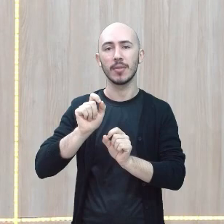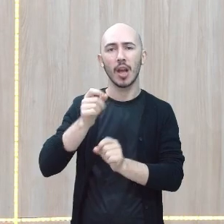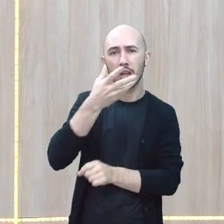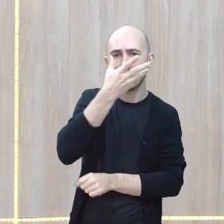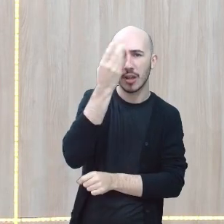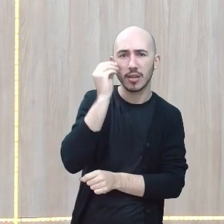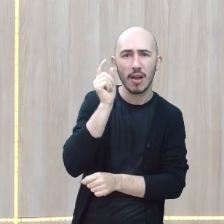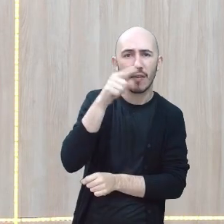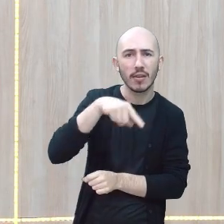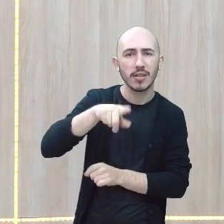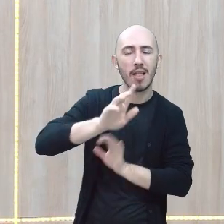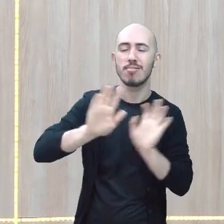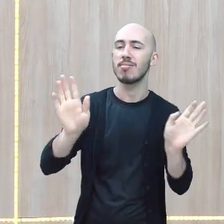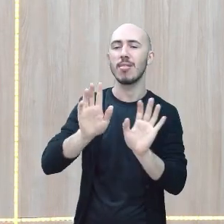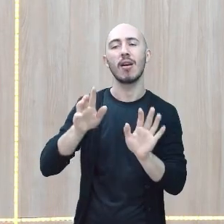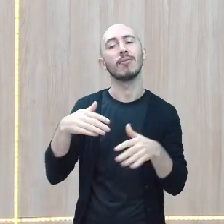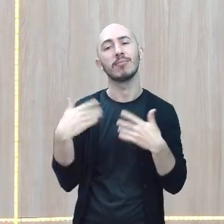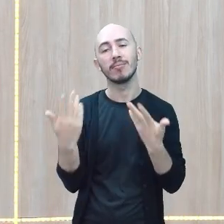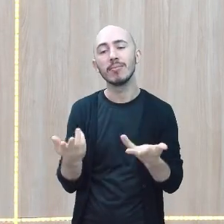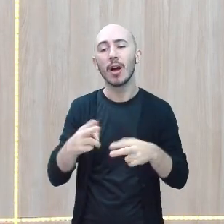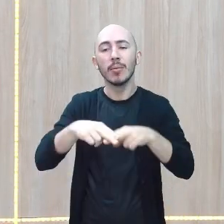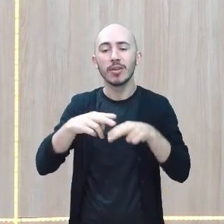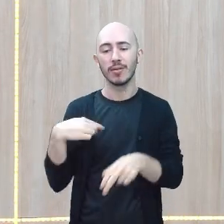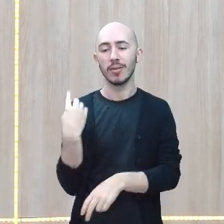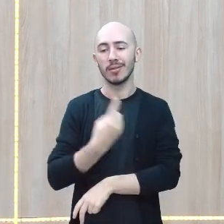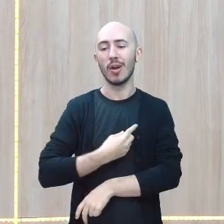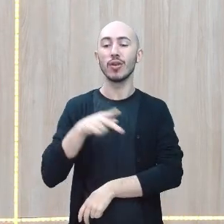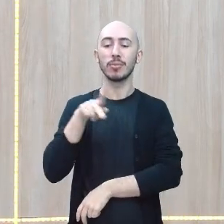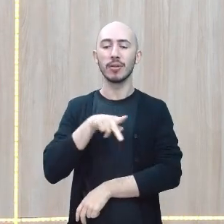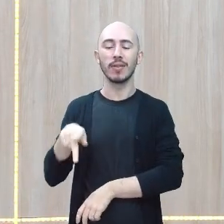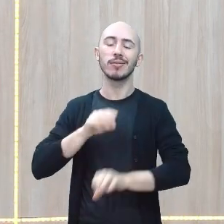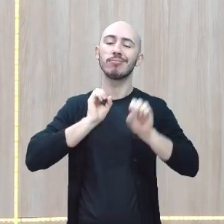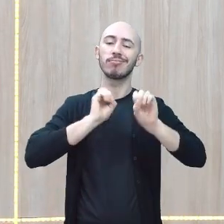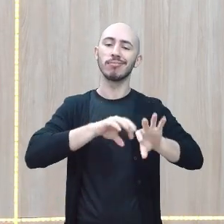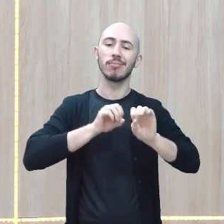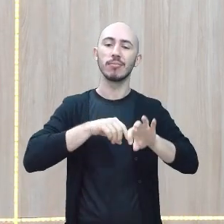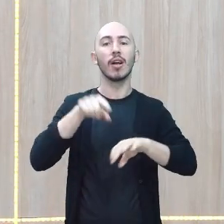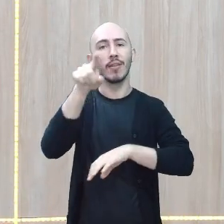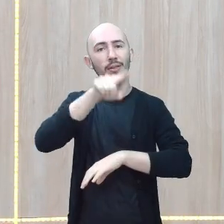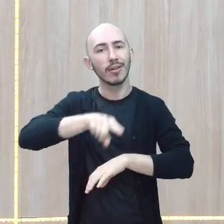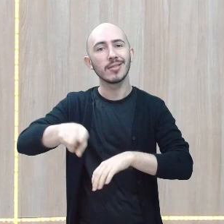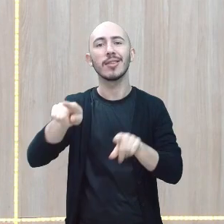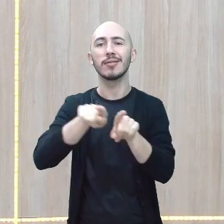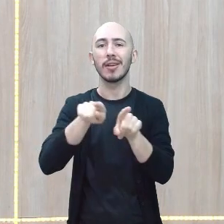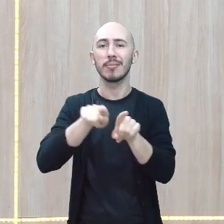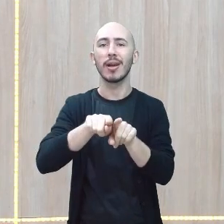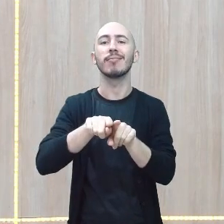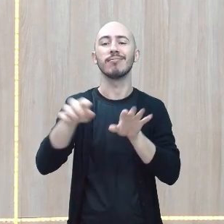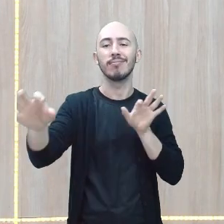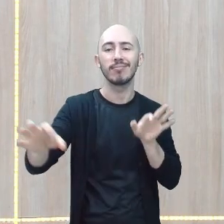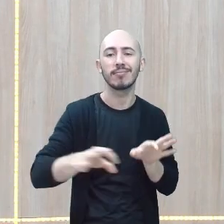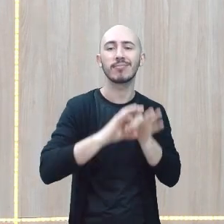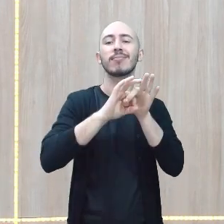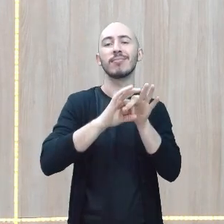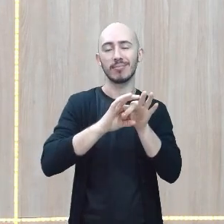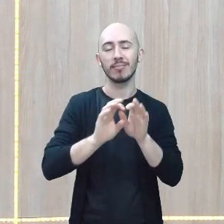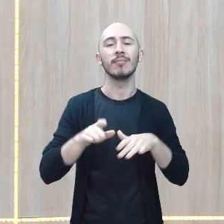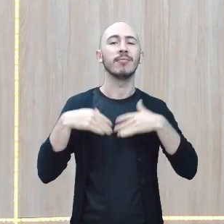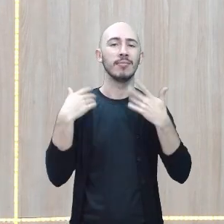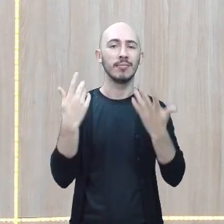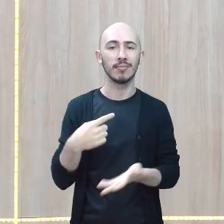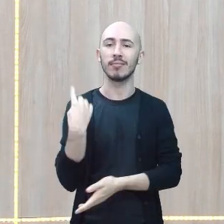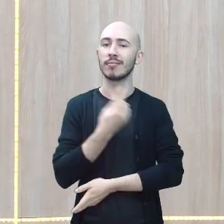porque nossa atividade docente, ela só existe porque vocês, estudantes, existem. Então, nós queremos